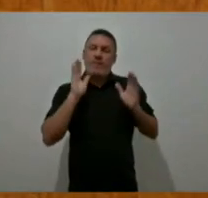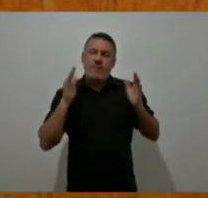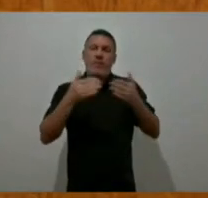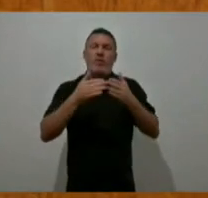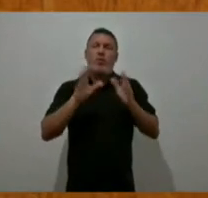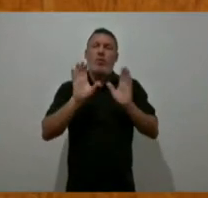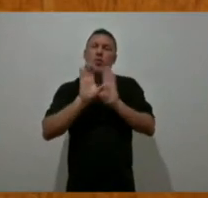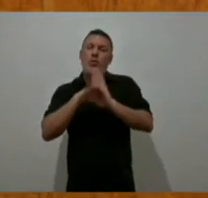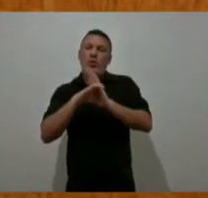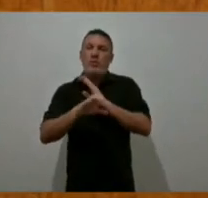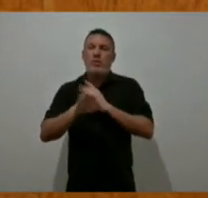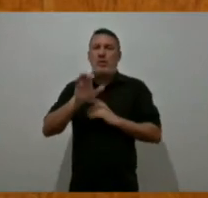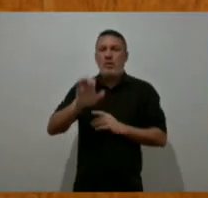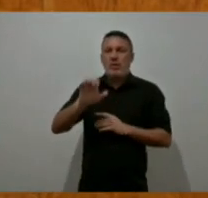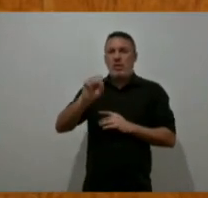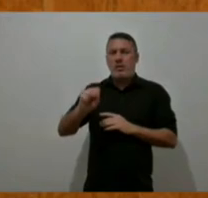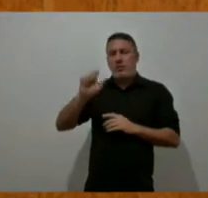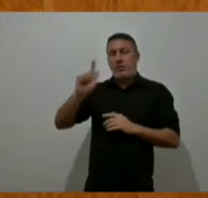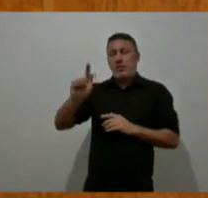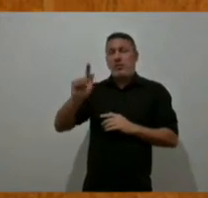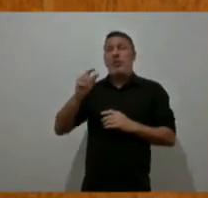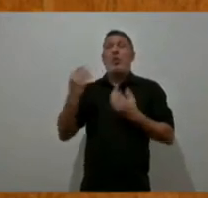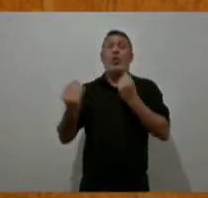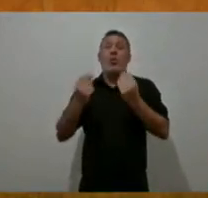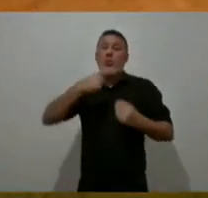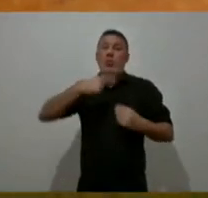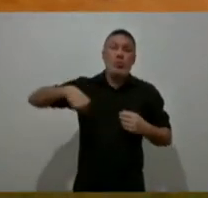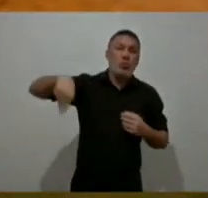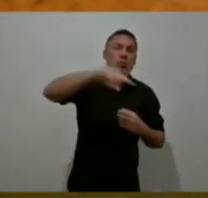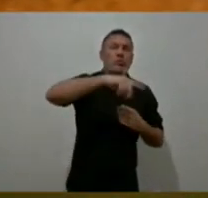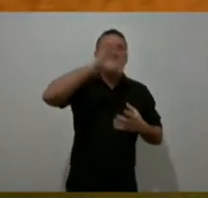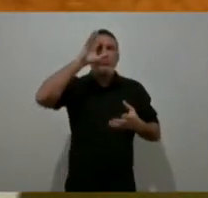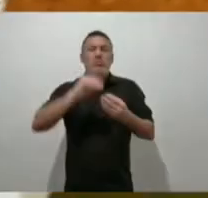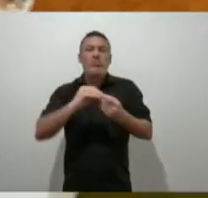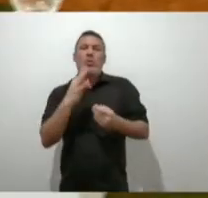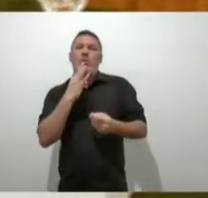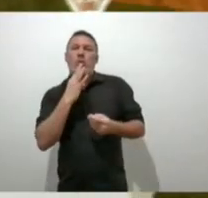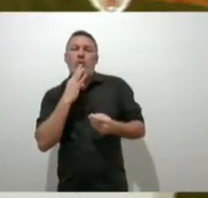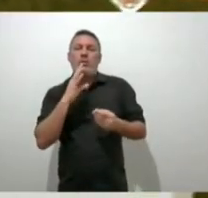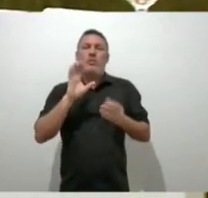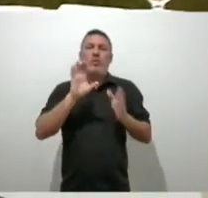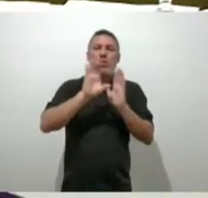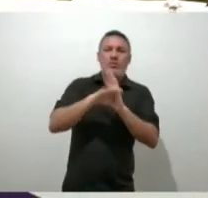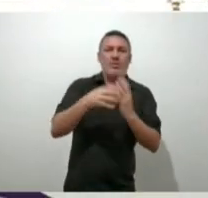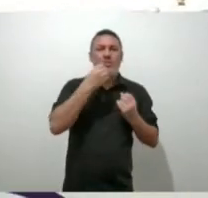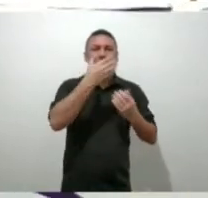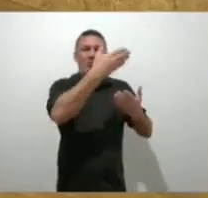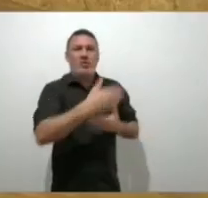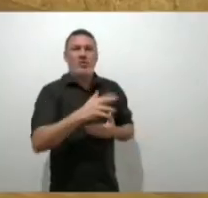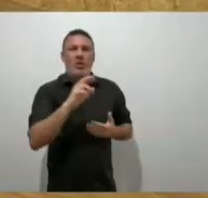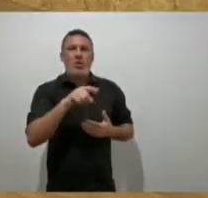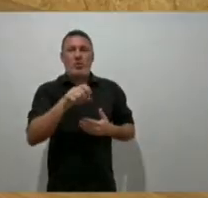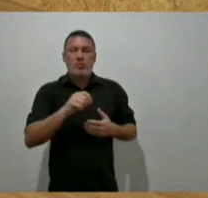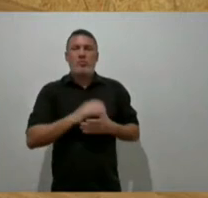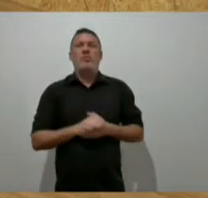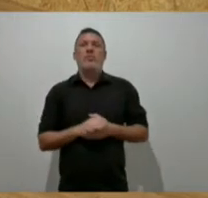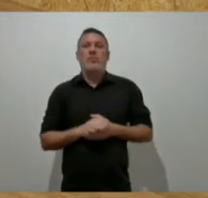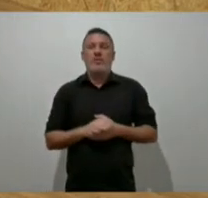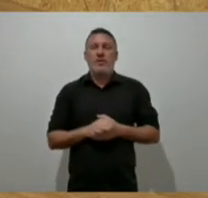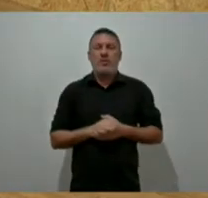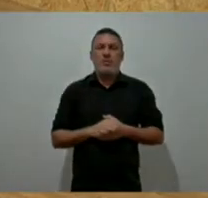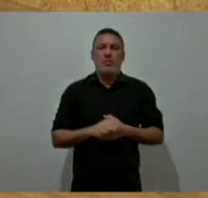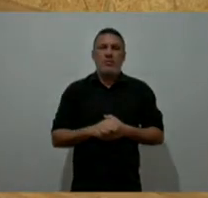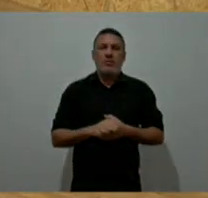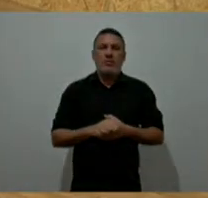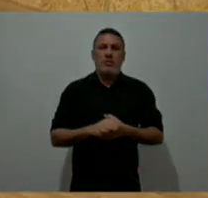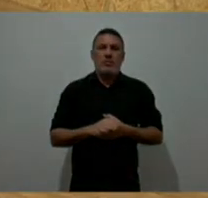que todos tenham ainda mais familiaridade com os conceitos. Bom dia, Roxo! Bom dia, é um prazer